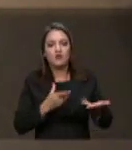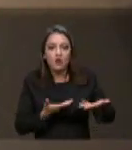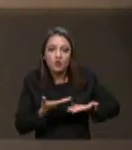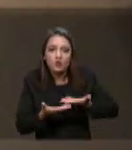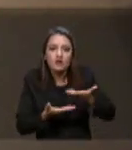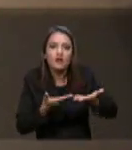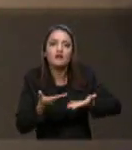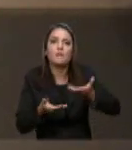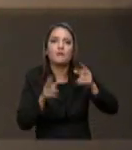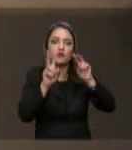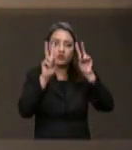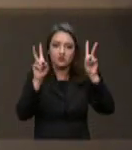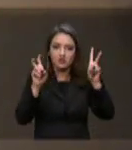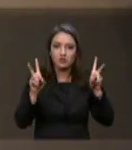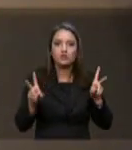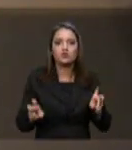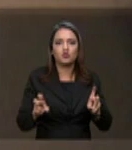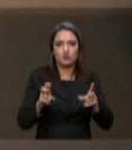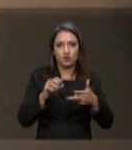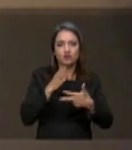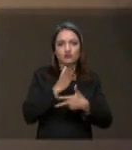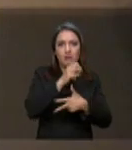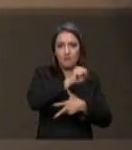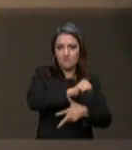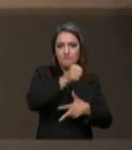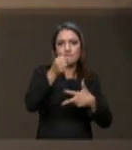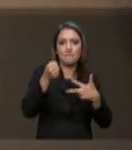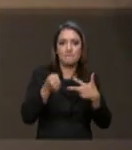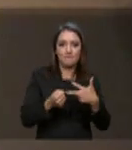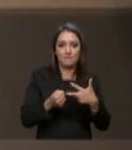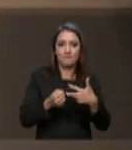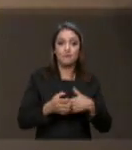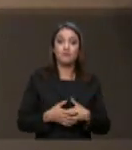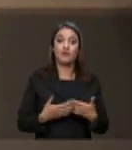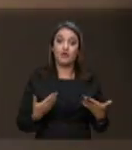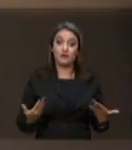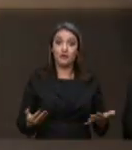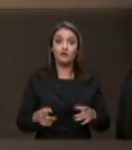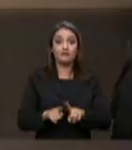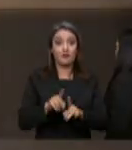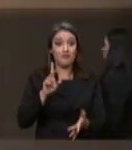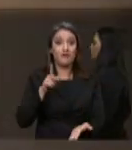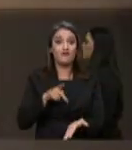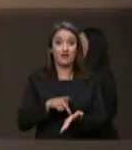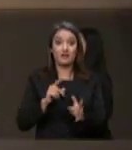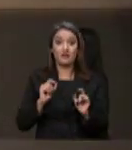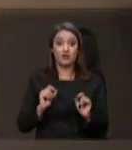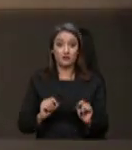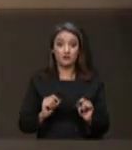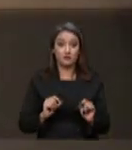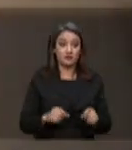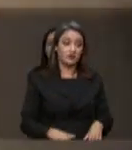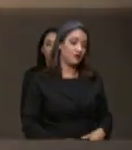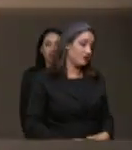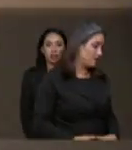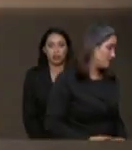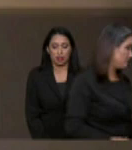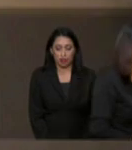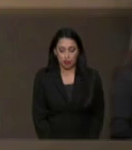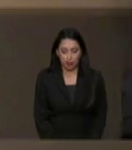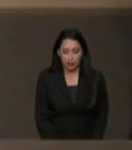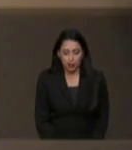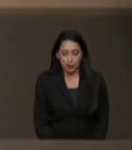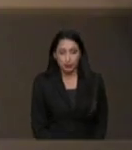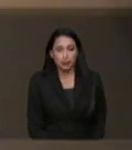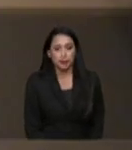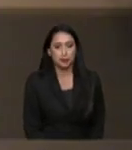das questões que envolvem cada poder e é bem verdade que o deputado alertou